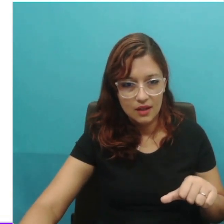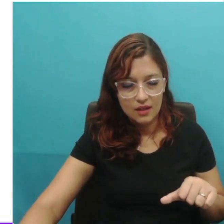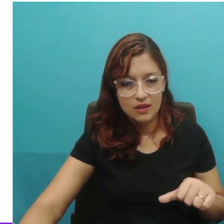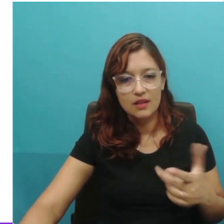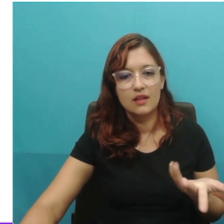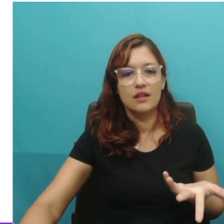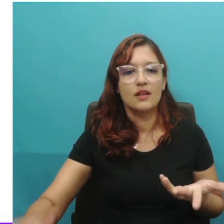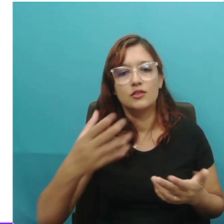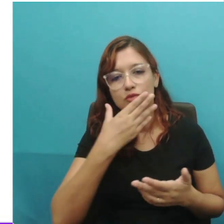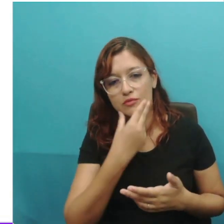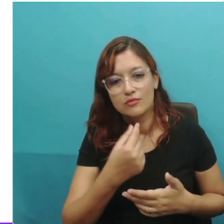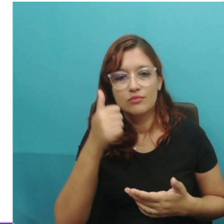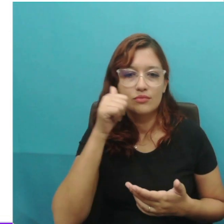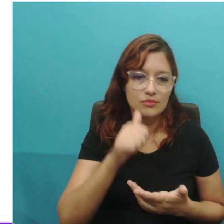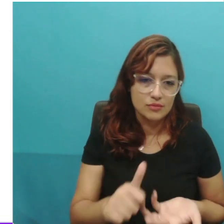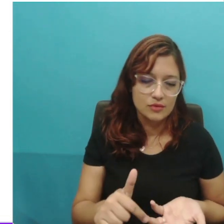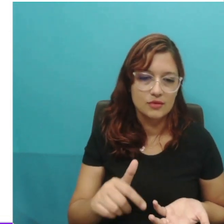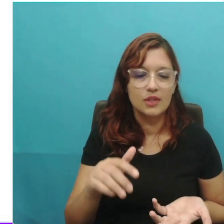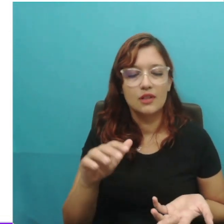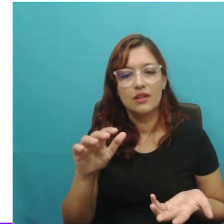cujo e quanto.